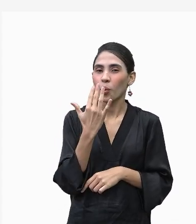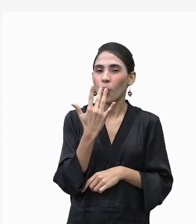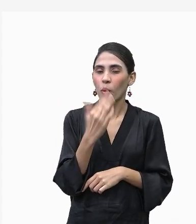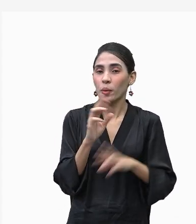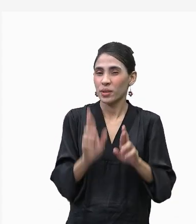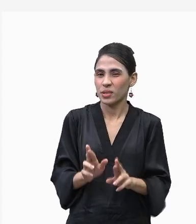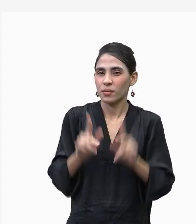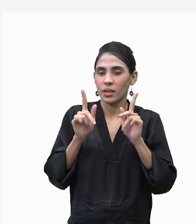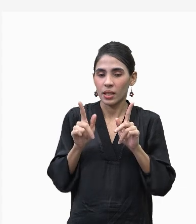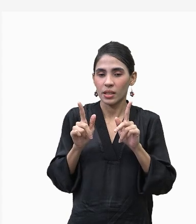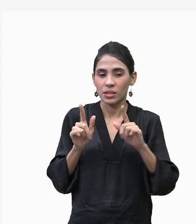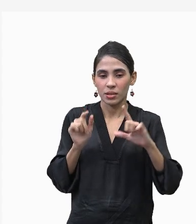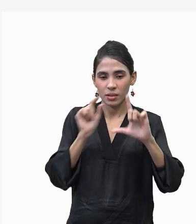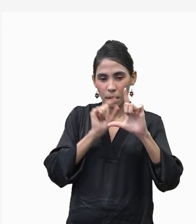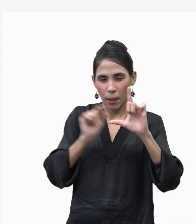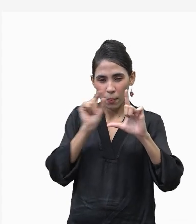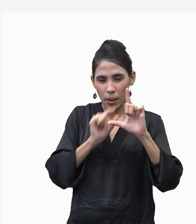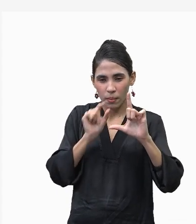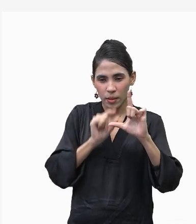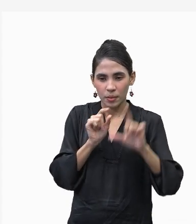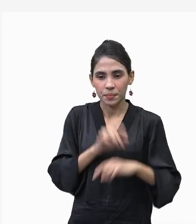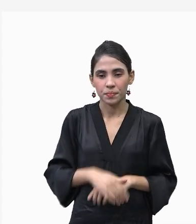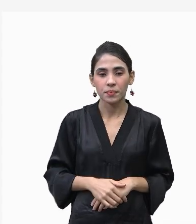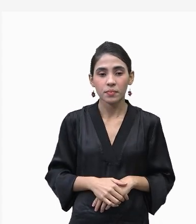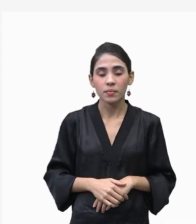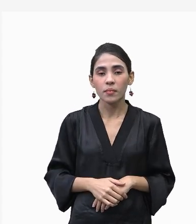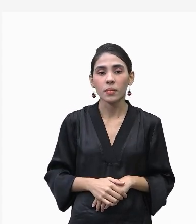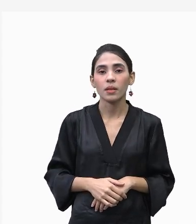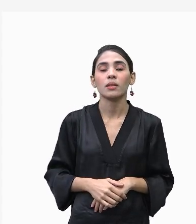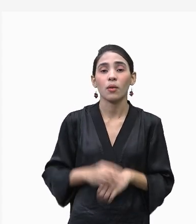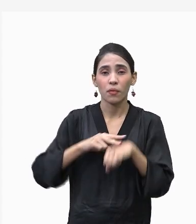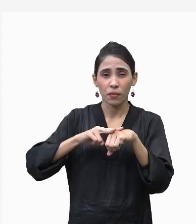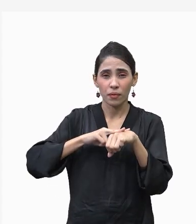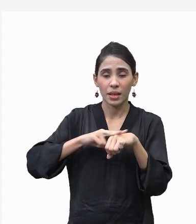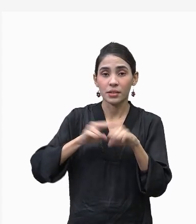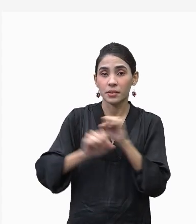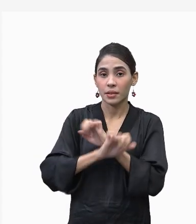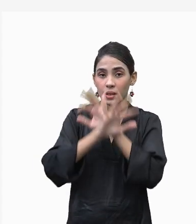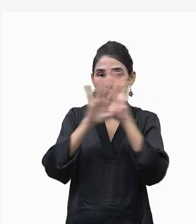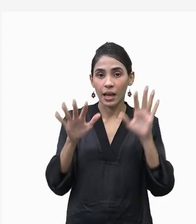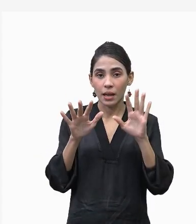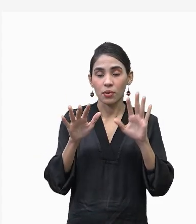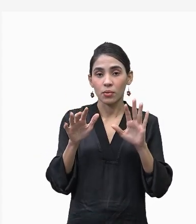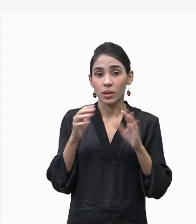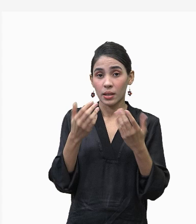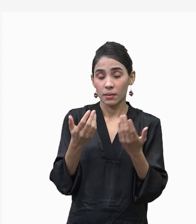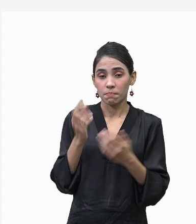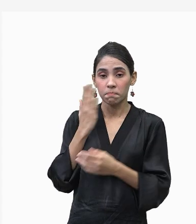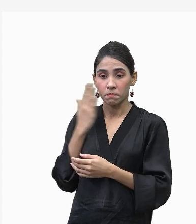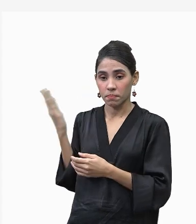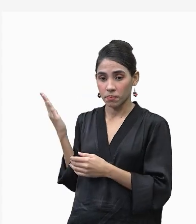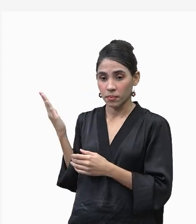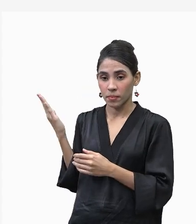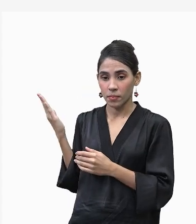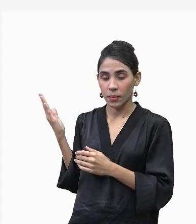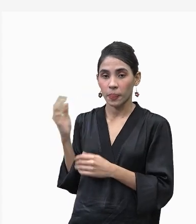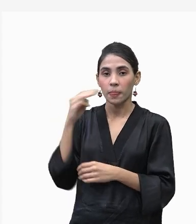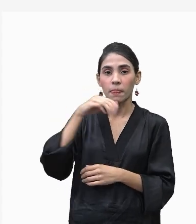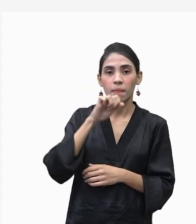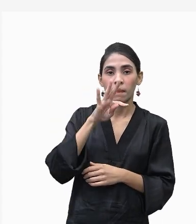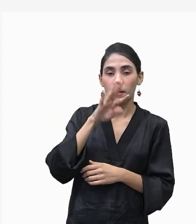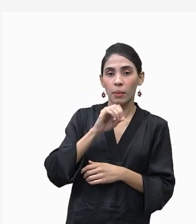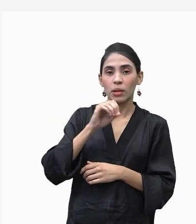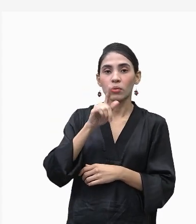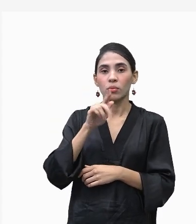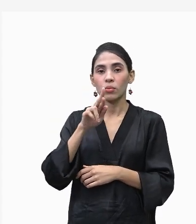diferentes na legenda. Então nós temos esse verde mais claro, que a gente consegue observar aqui em parte do Mato Grosso, que ele